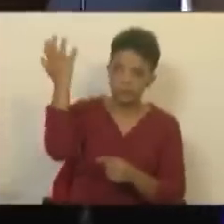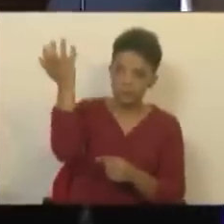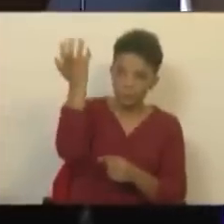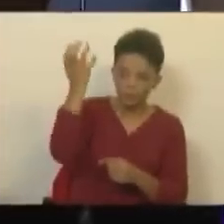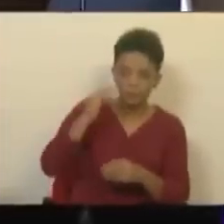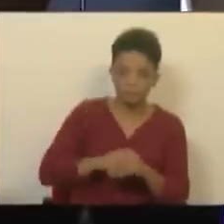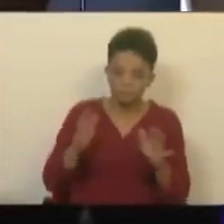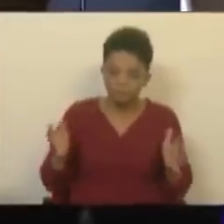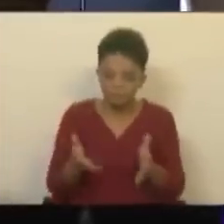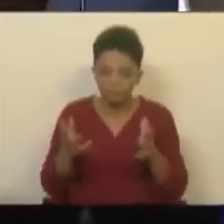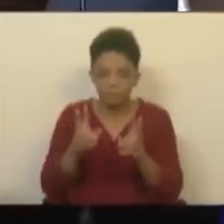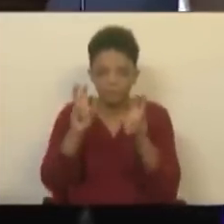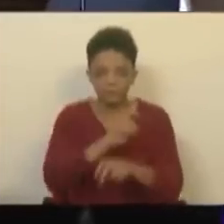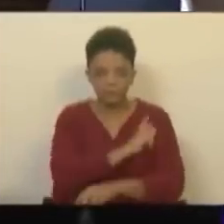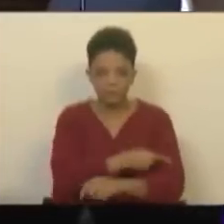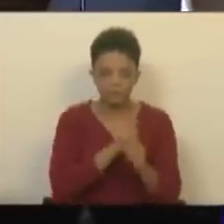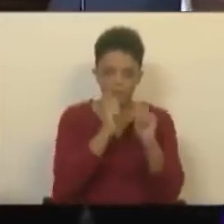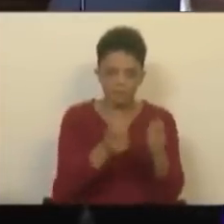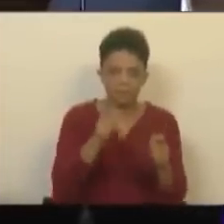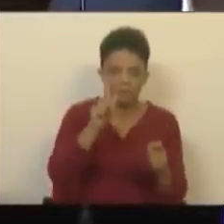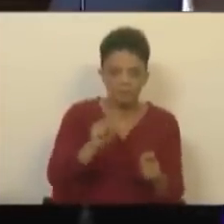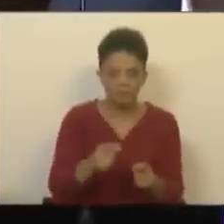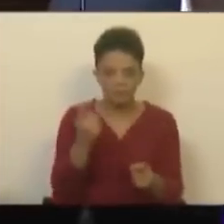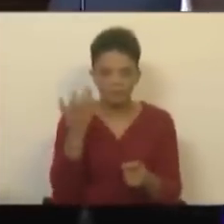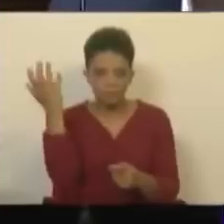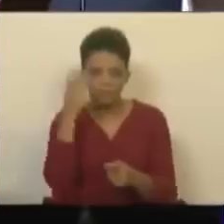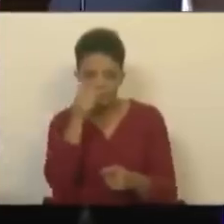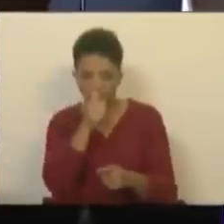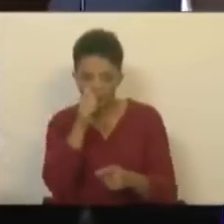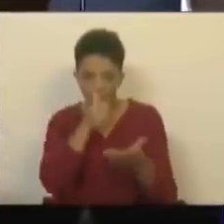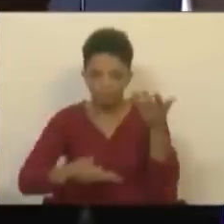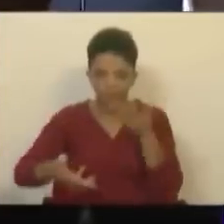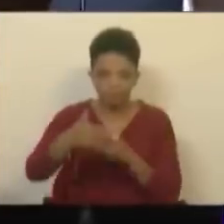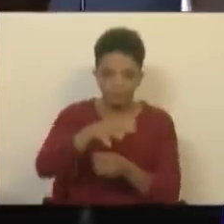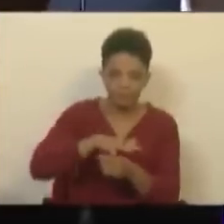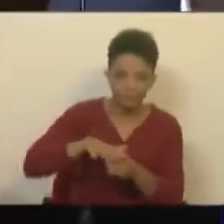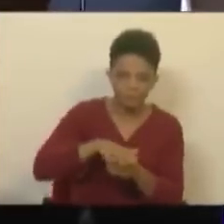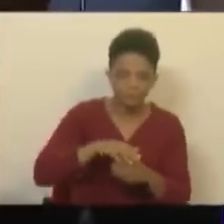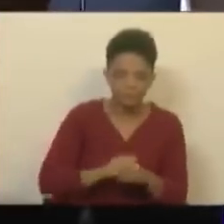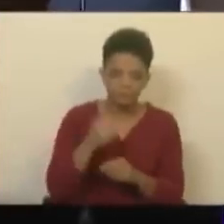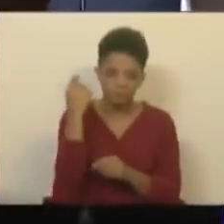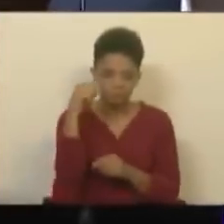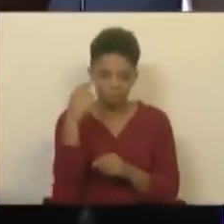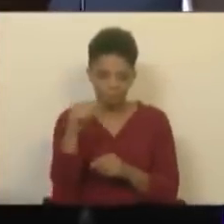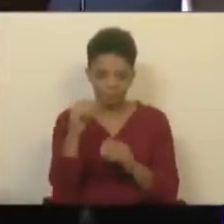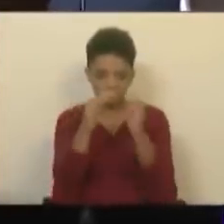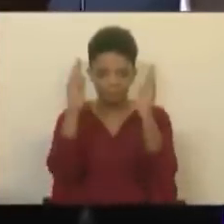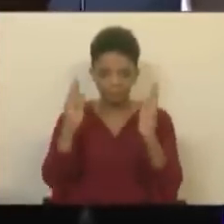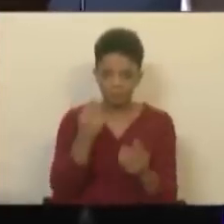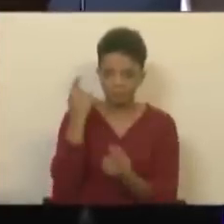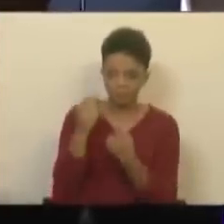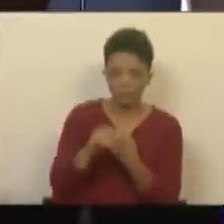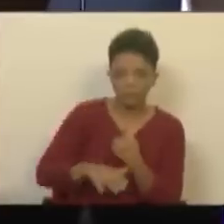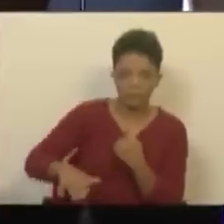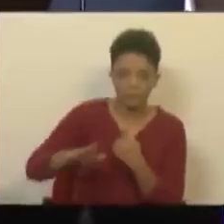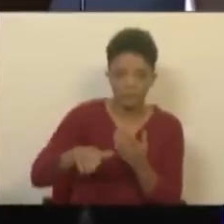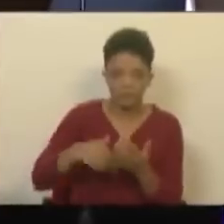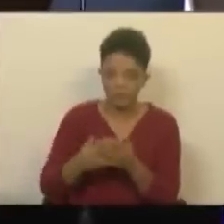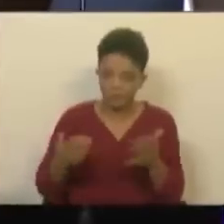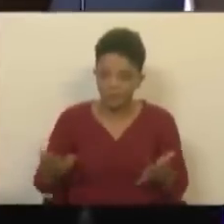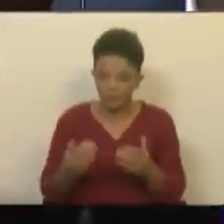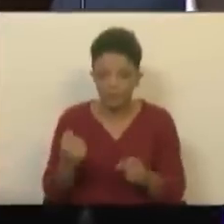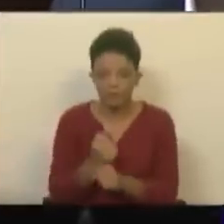que promovem a descentralização e a democratização cultural mas nas regiões são as únicas entidades em algumas regiões que